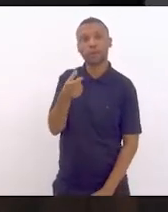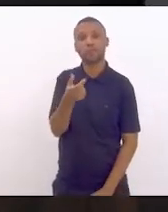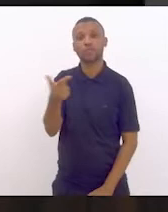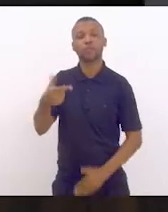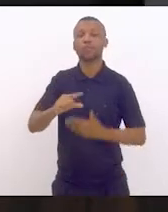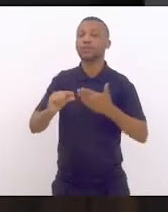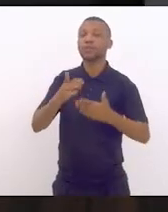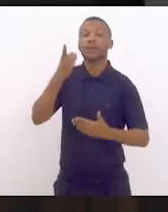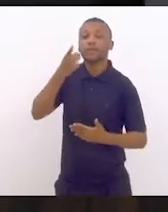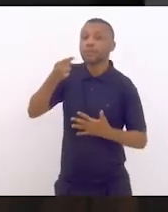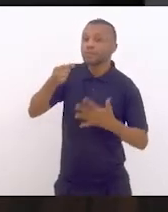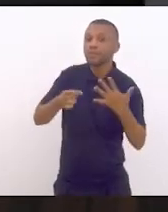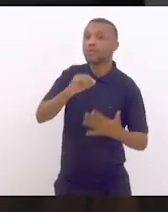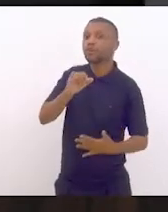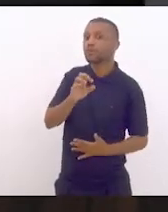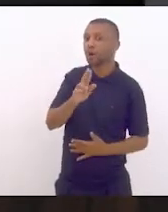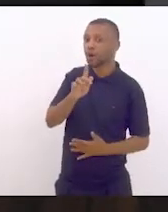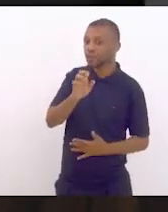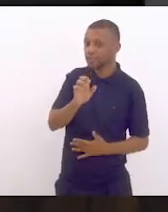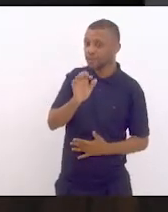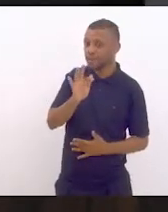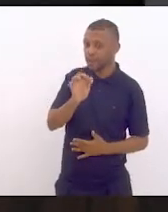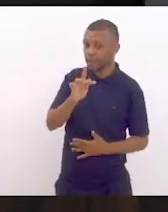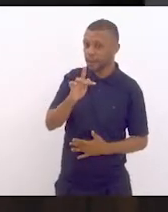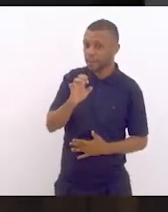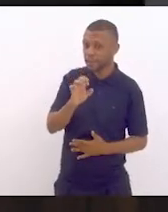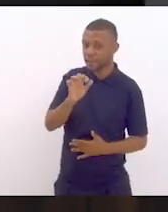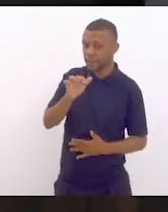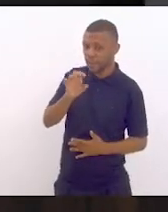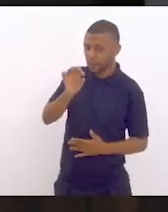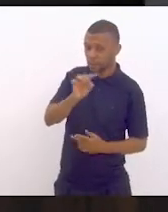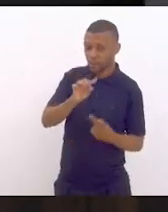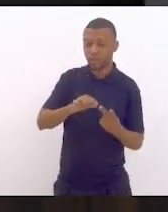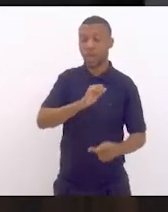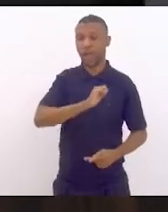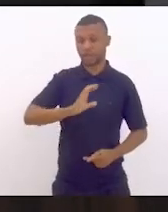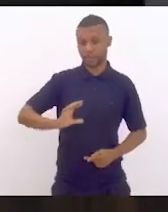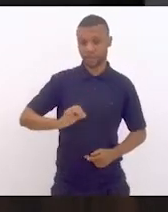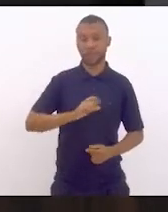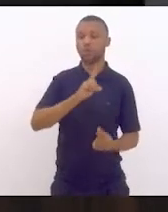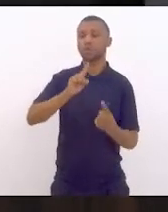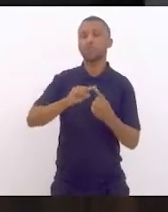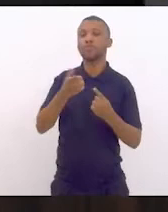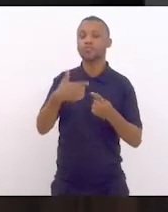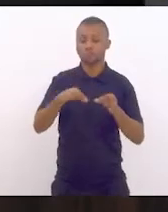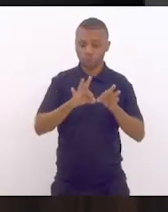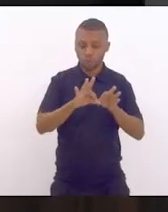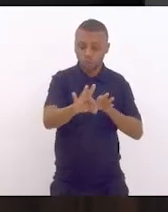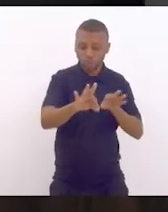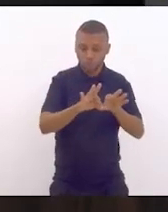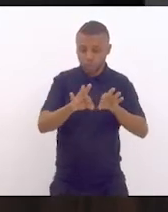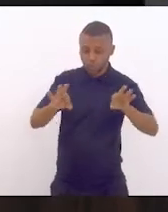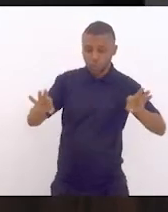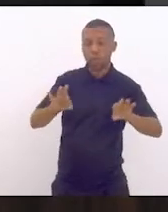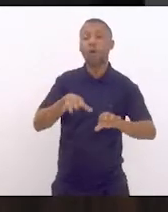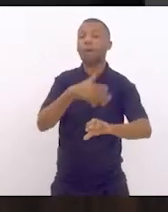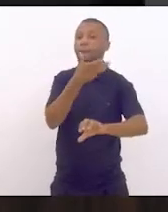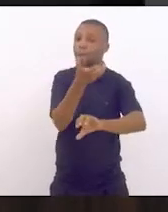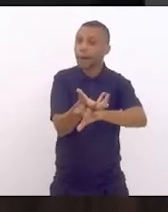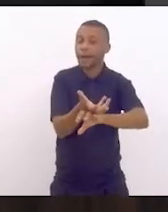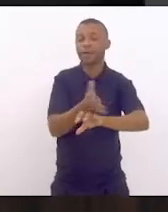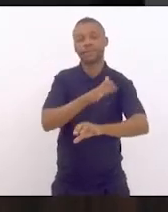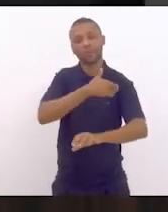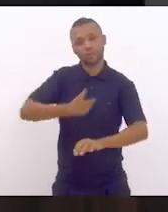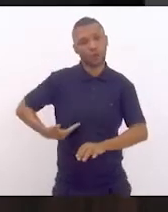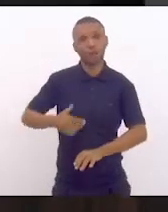autoria dos deputados Jorge Felipe Neto e André Siciliano, que altera o limite do Parque Estadual da Ilha Grande, PEIG, na região da Vila do